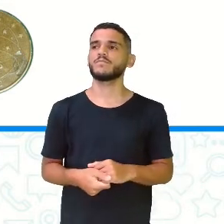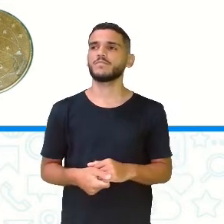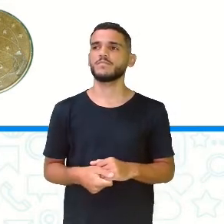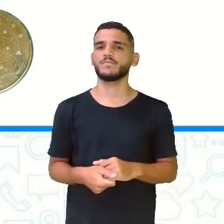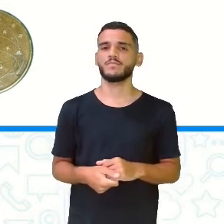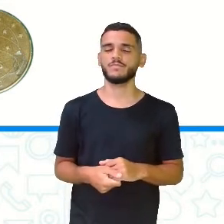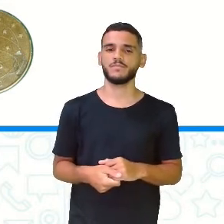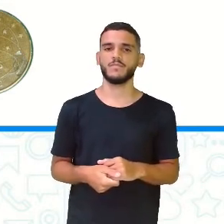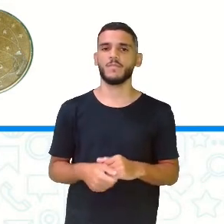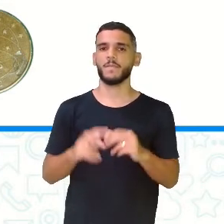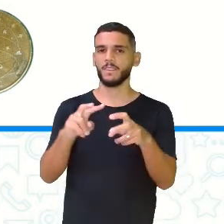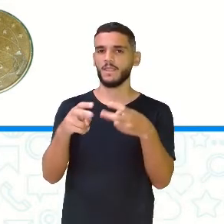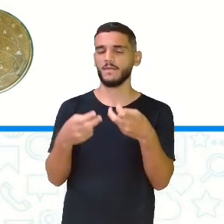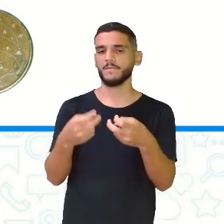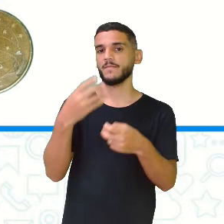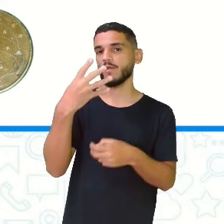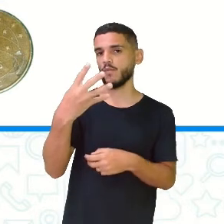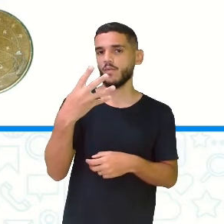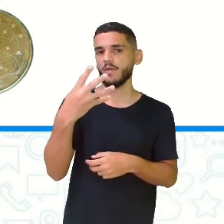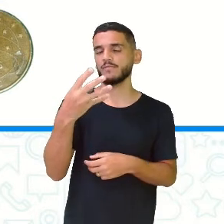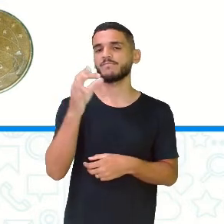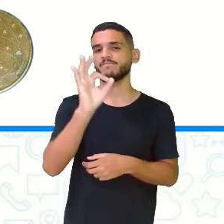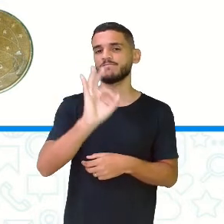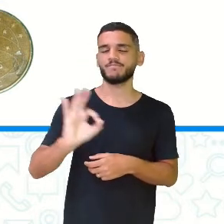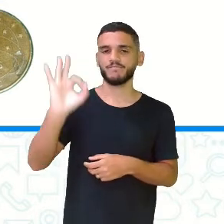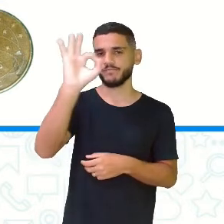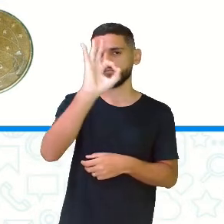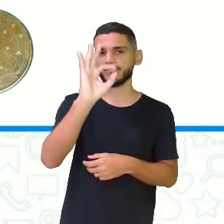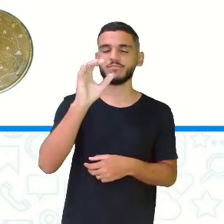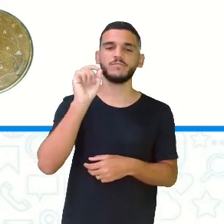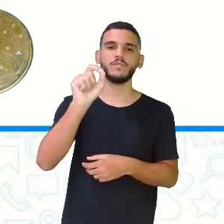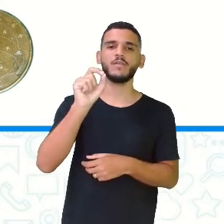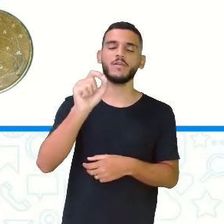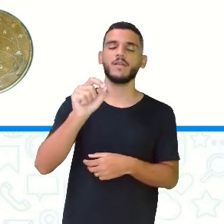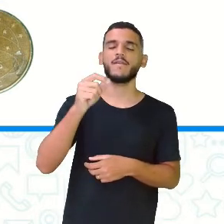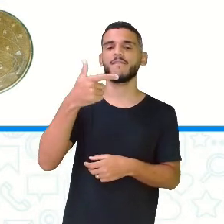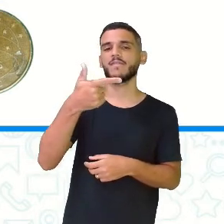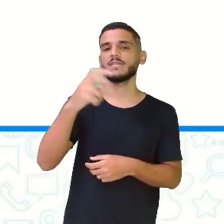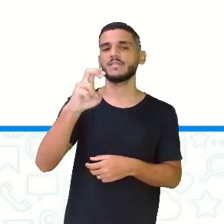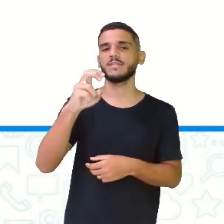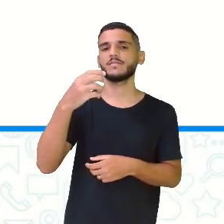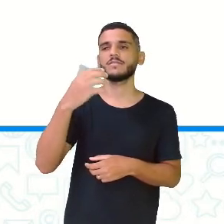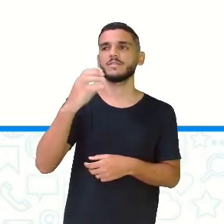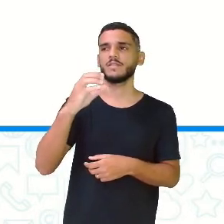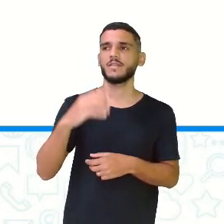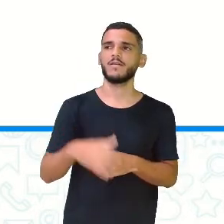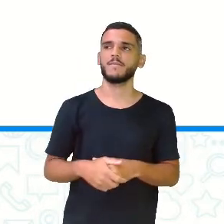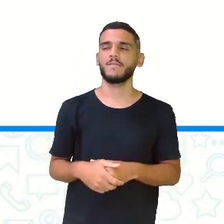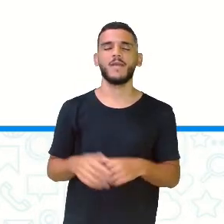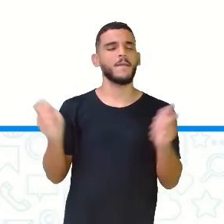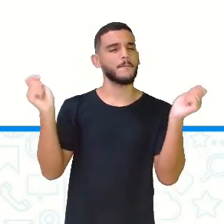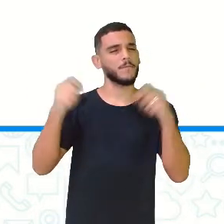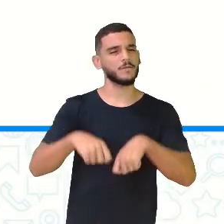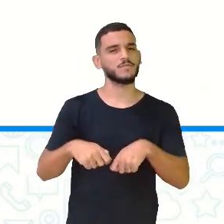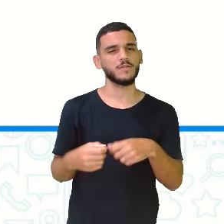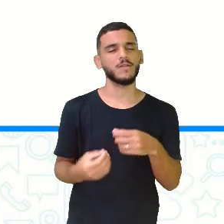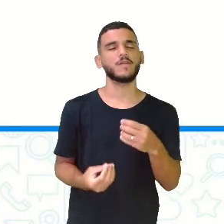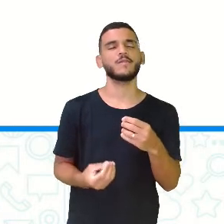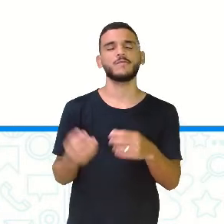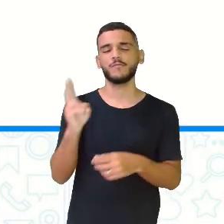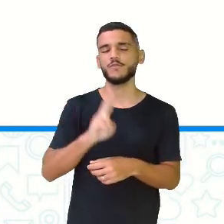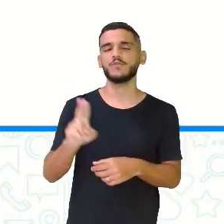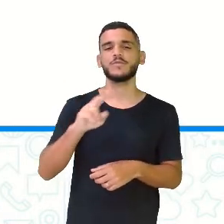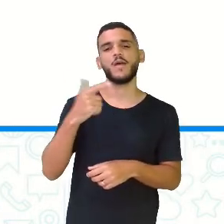4 moedas de 25 centavos. Professora, a gente pode fazer de outro jeito isso? Claro que pode. Eu já trouxe